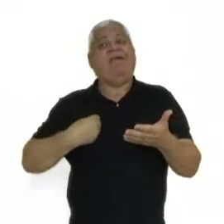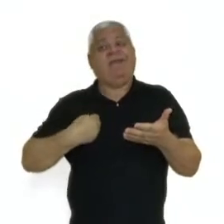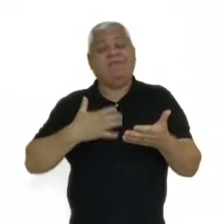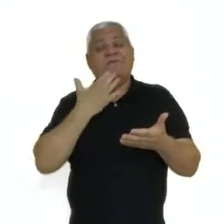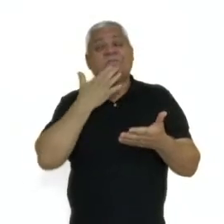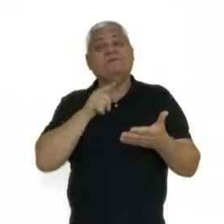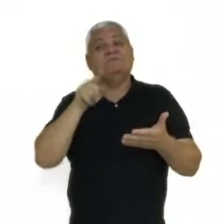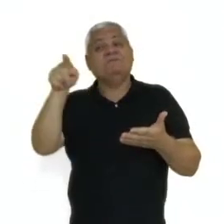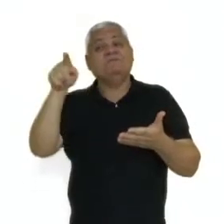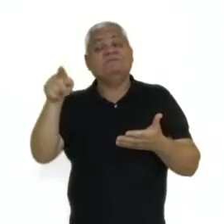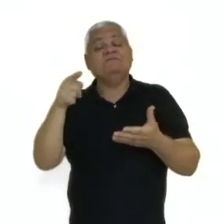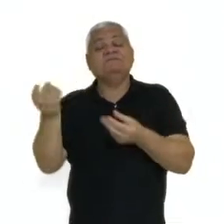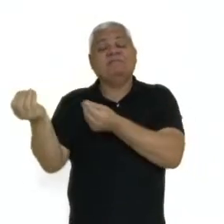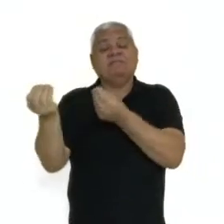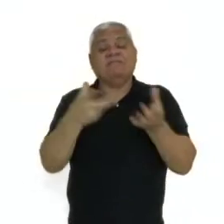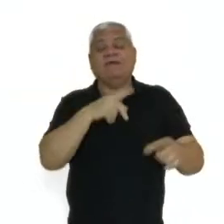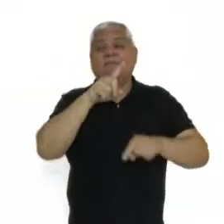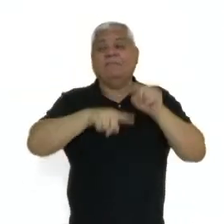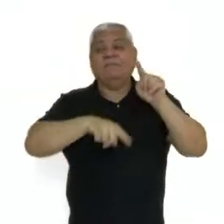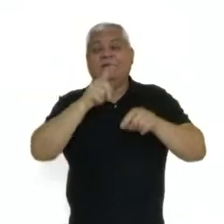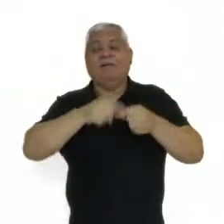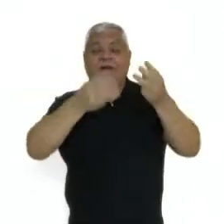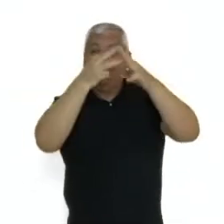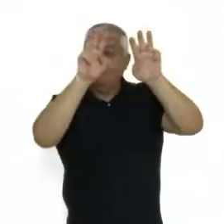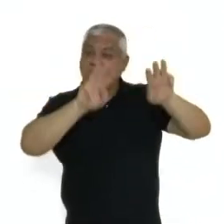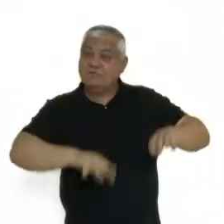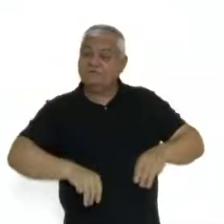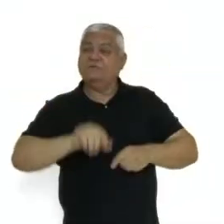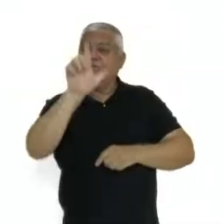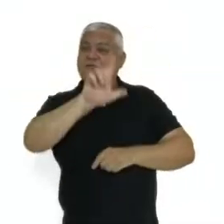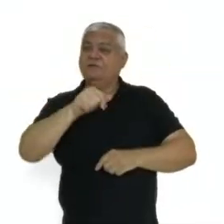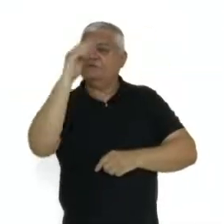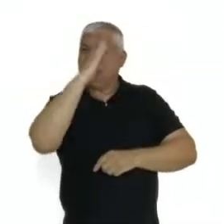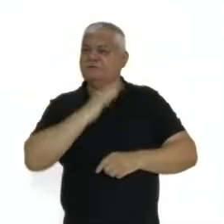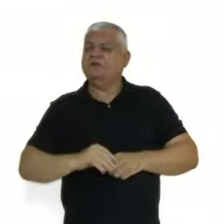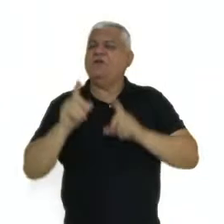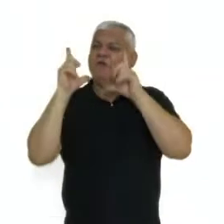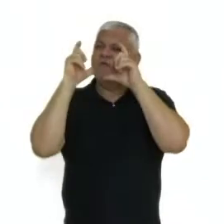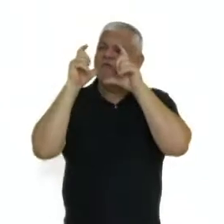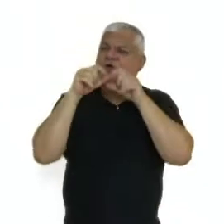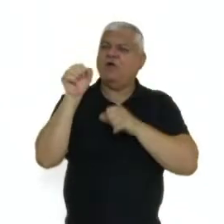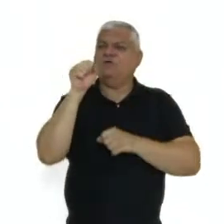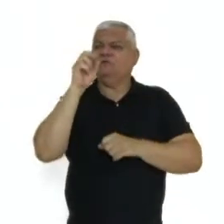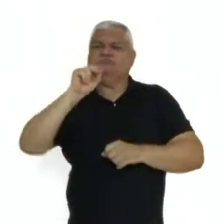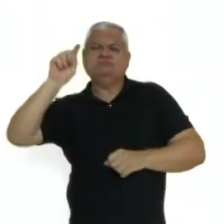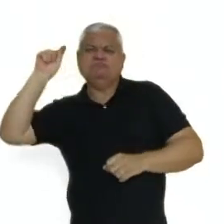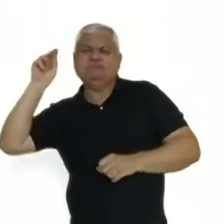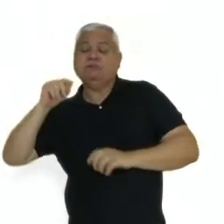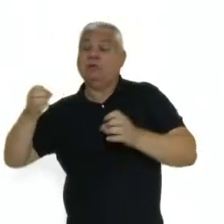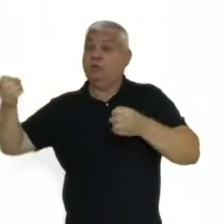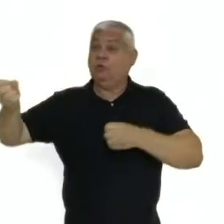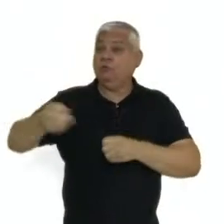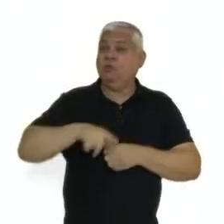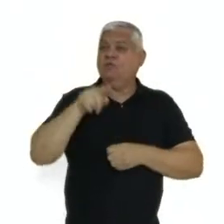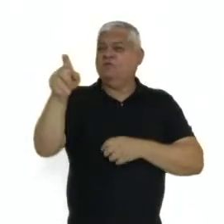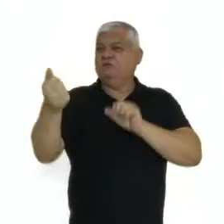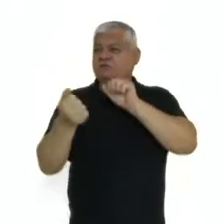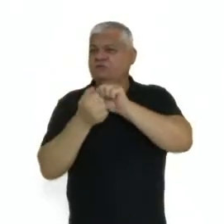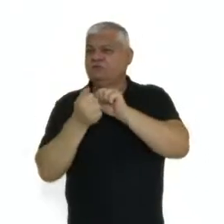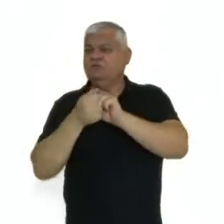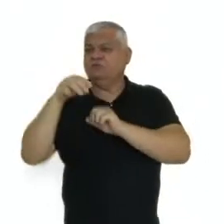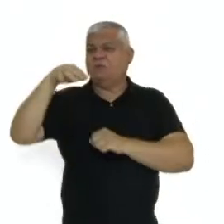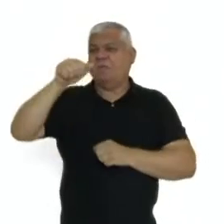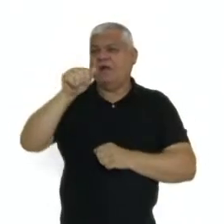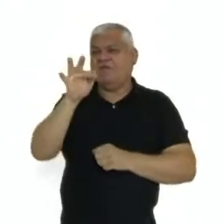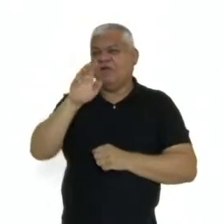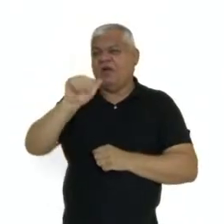para nosso Museu da Literatura Brasileira. Fotos antigas, modernas, você com uma falda, com os